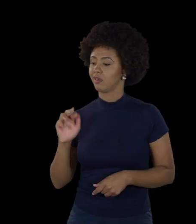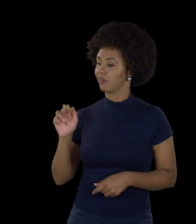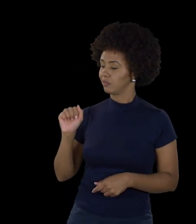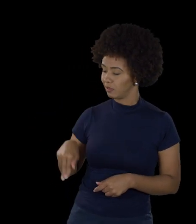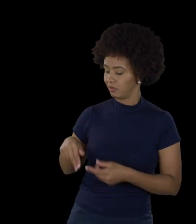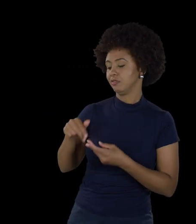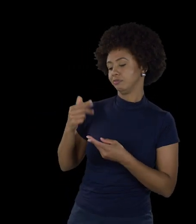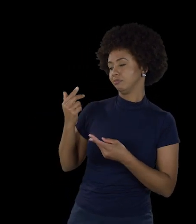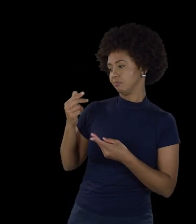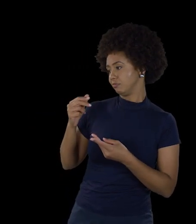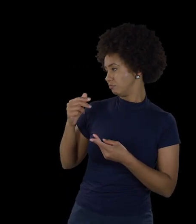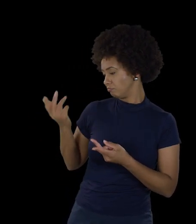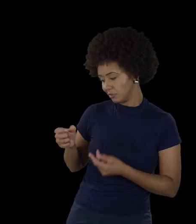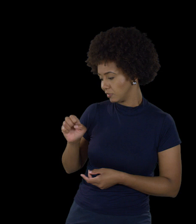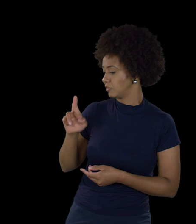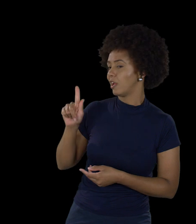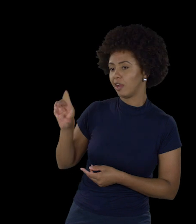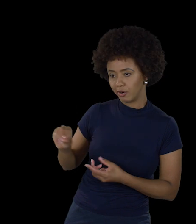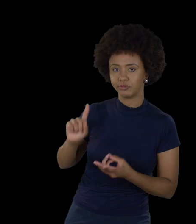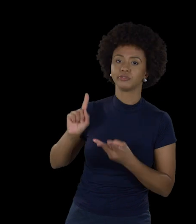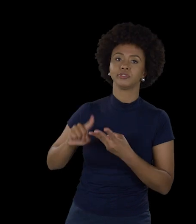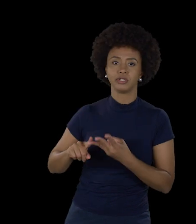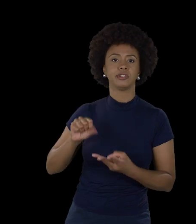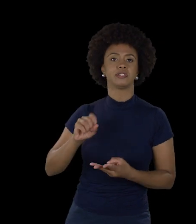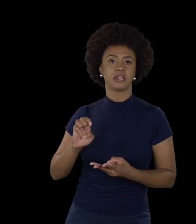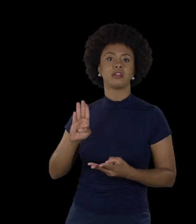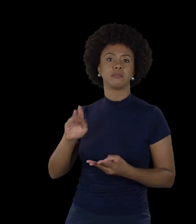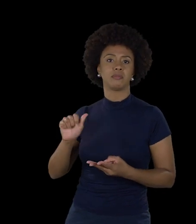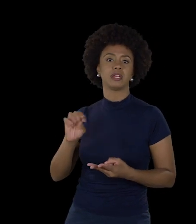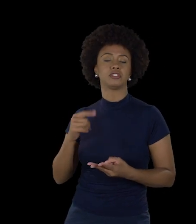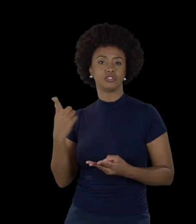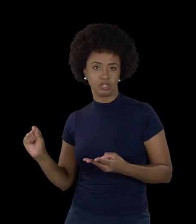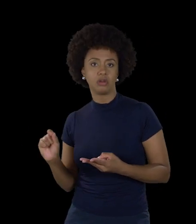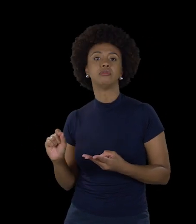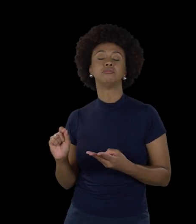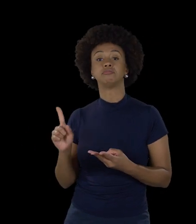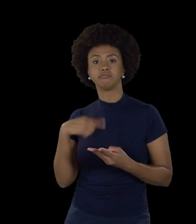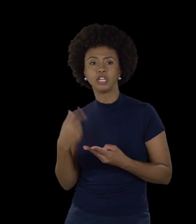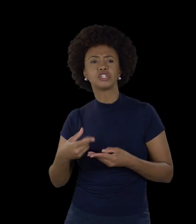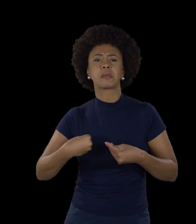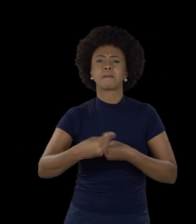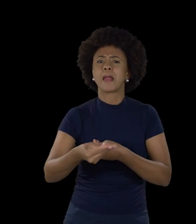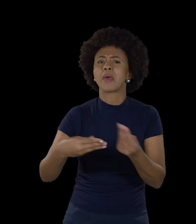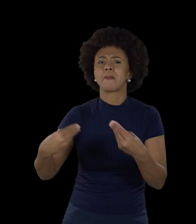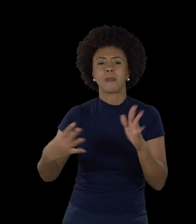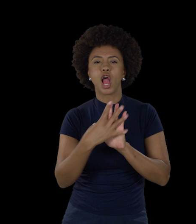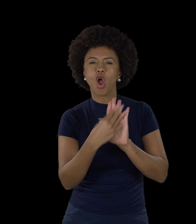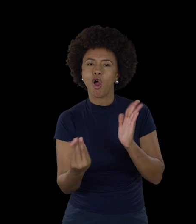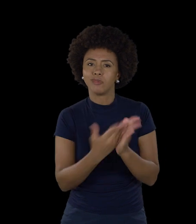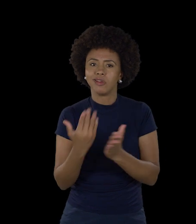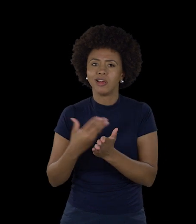nós visitamos alguns municípios, realizando uma ação de entrega dos exemplares para municípios, para Secretaria